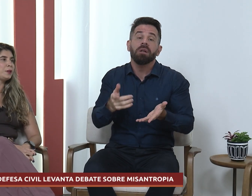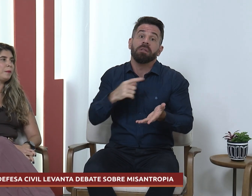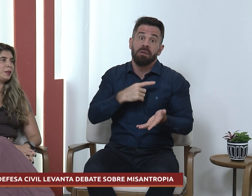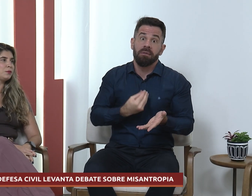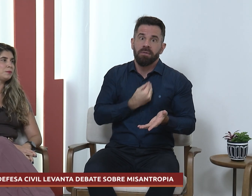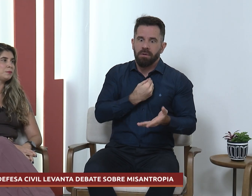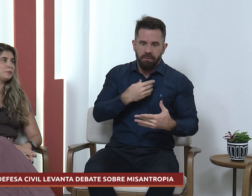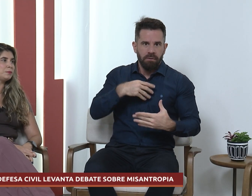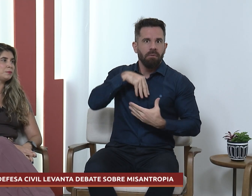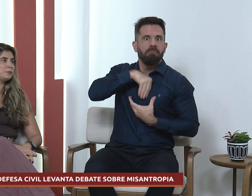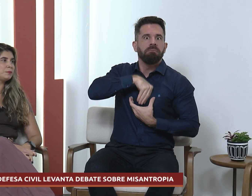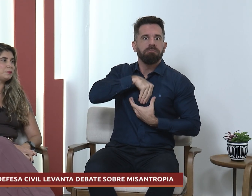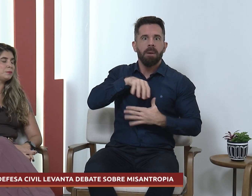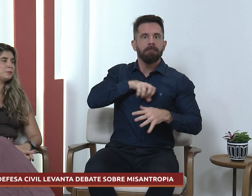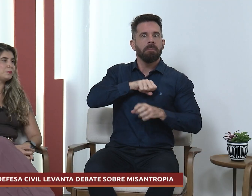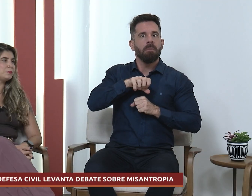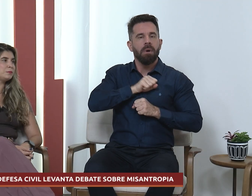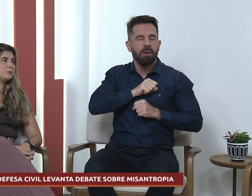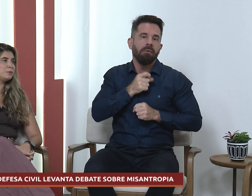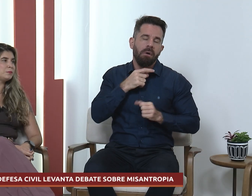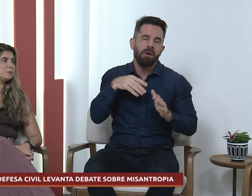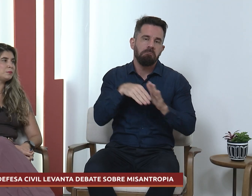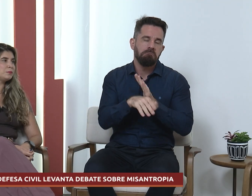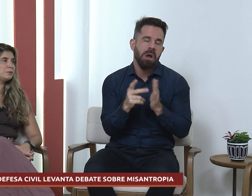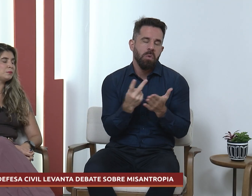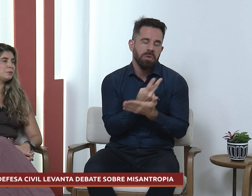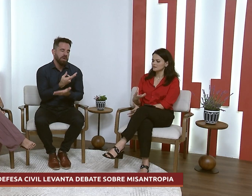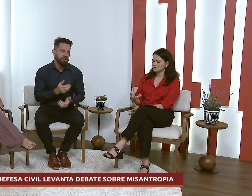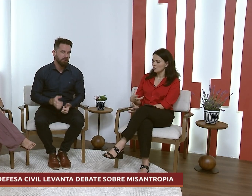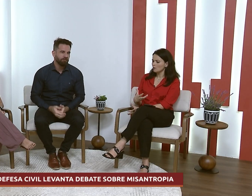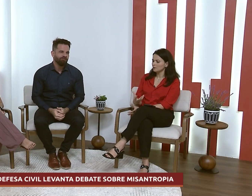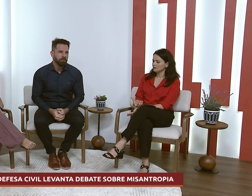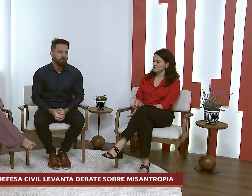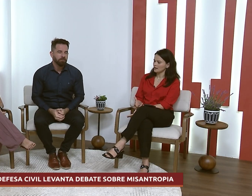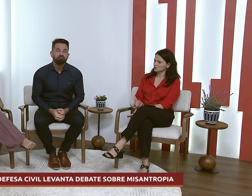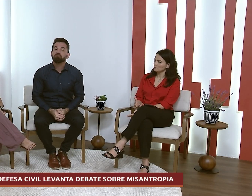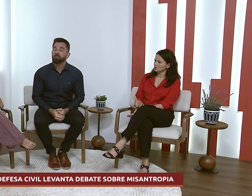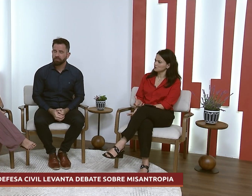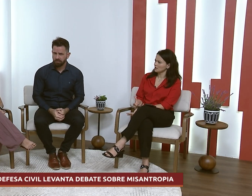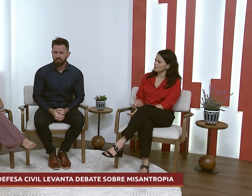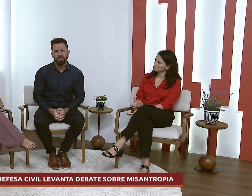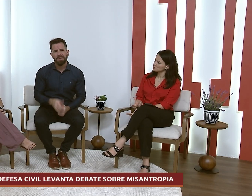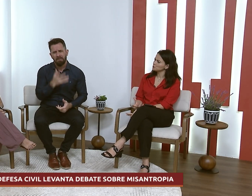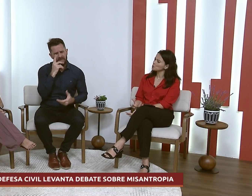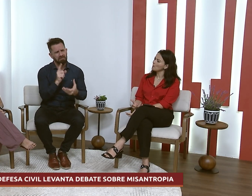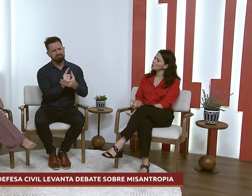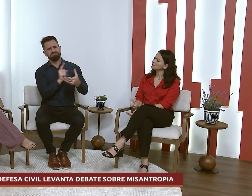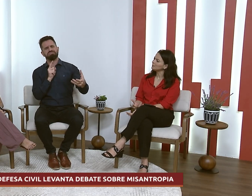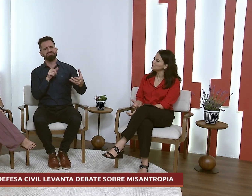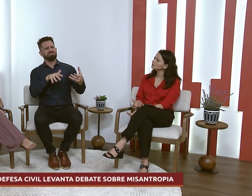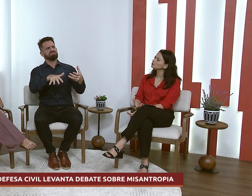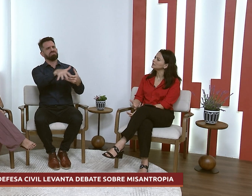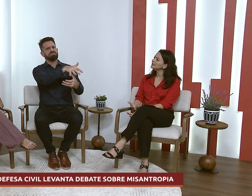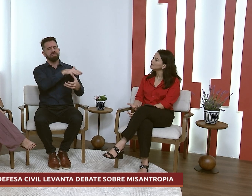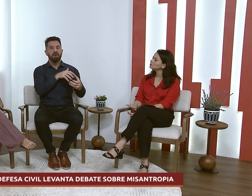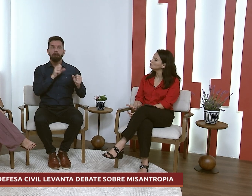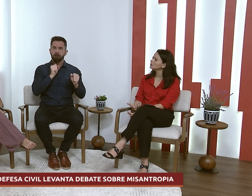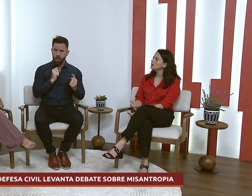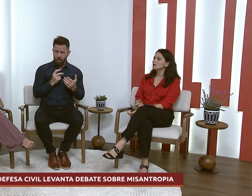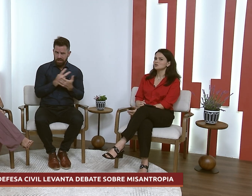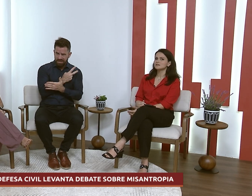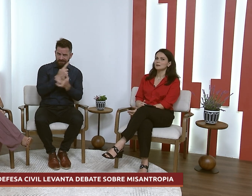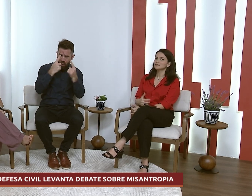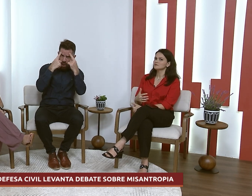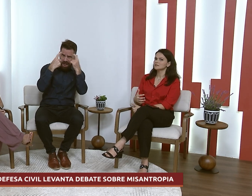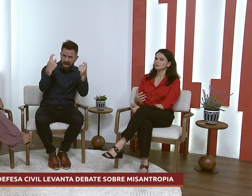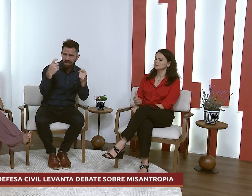de comportamento. E essa aversão à humanidade pode gerar algum tipo de comportamento violento?